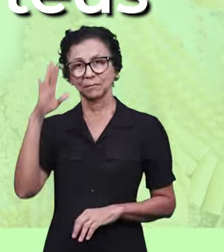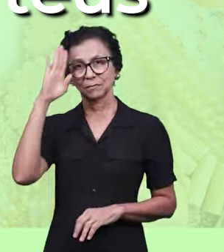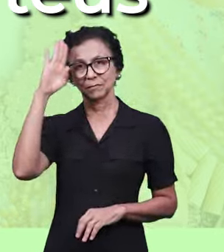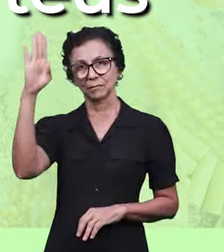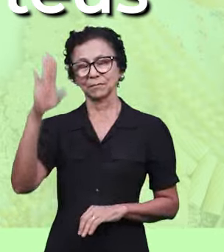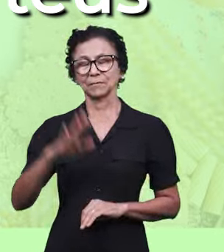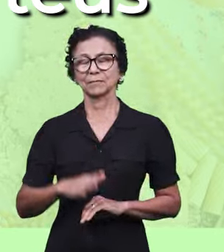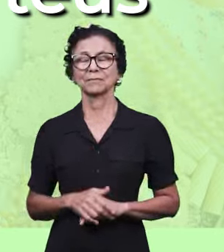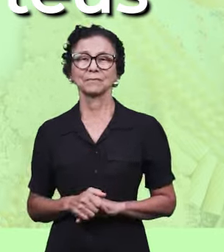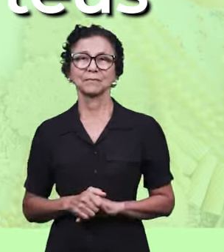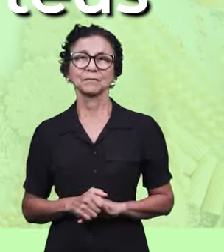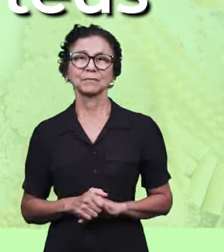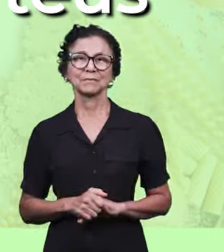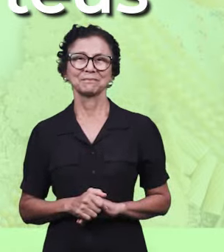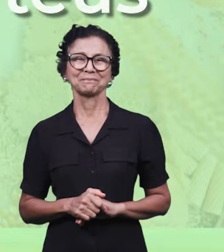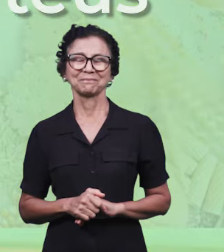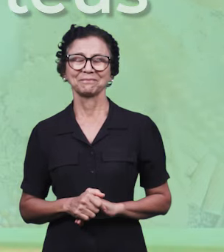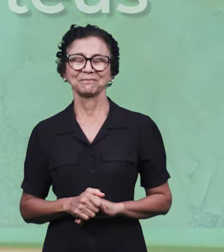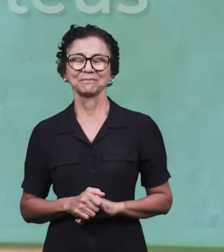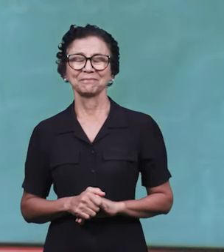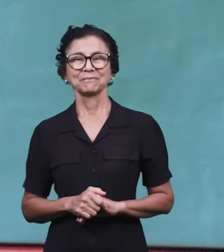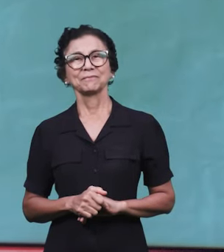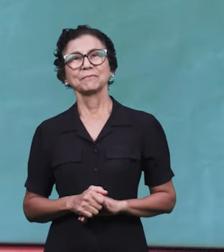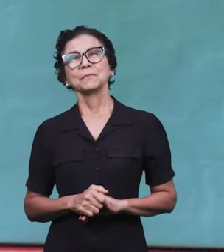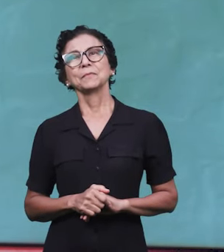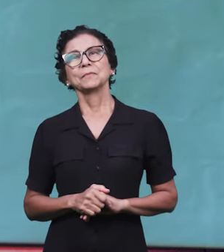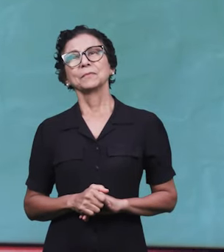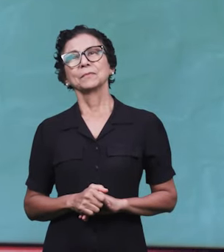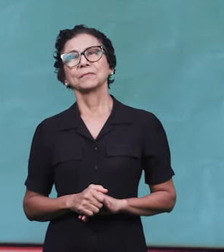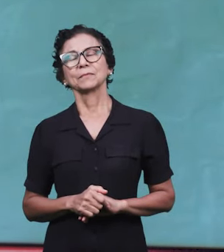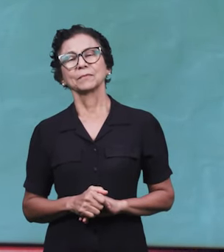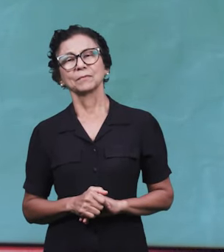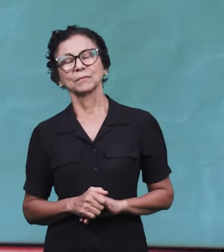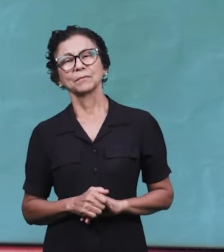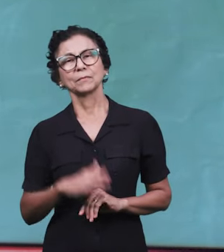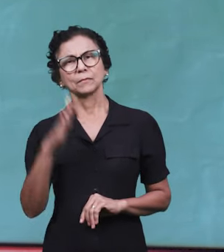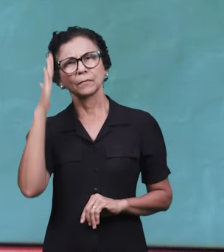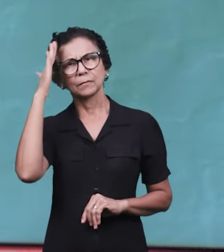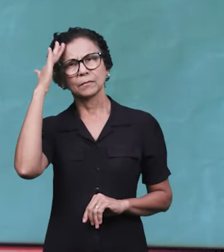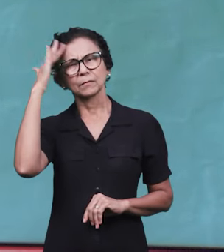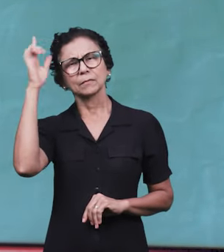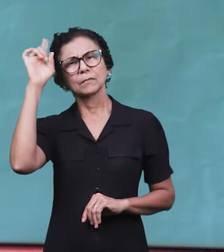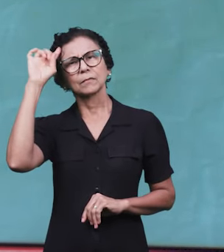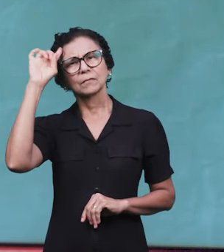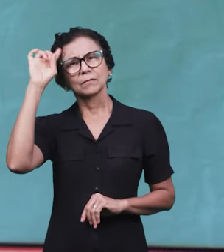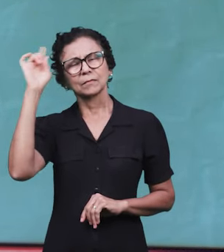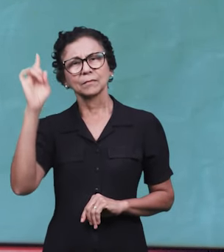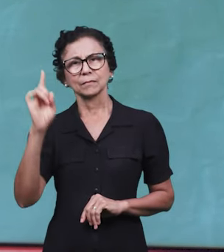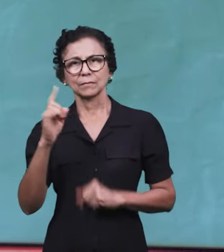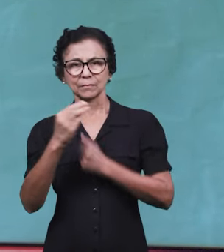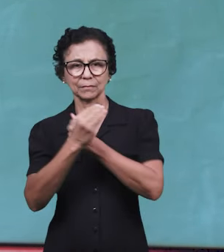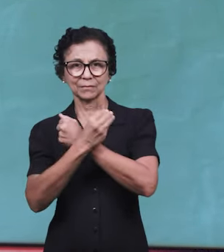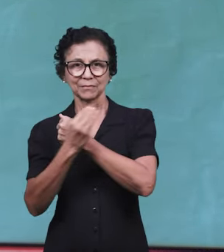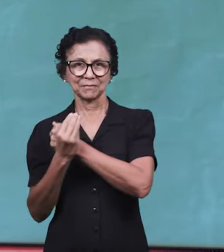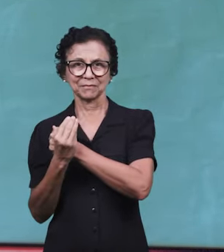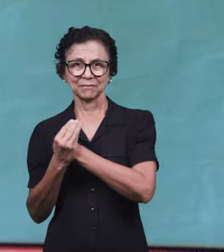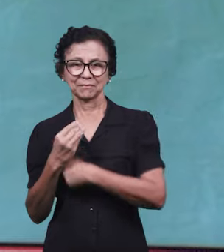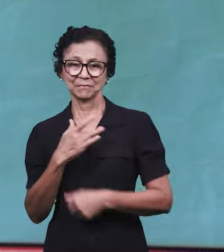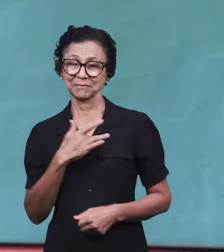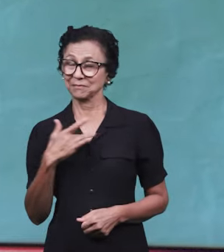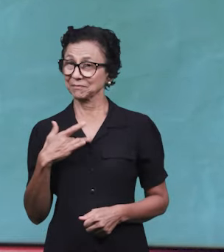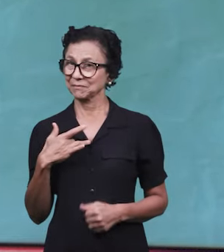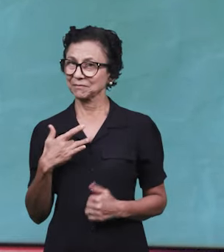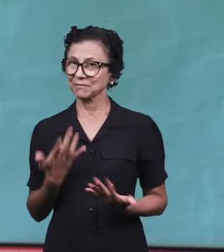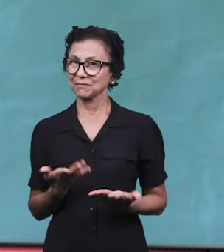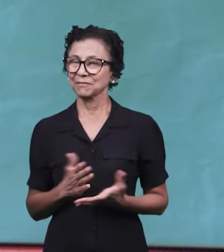teus ossos. Que nós possamos ter a consciência e a cada dia possamos cuidar da nossa saúde. E este